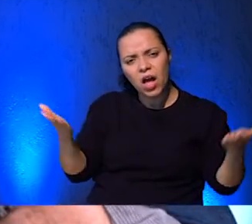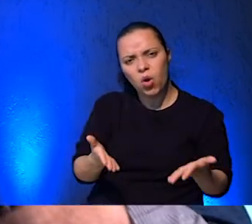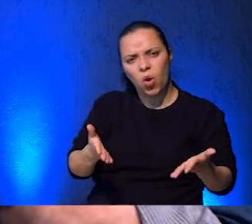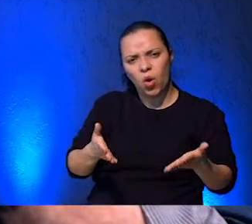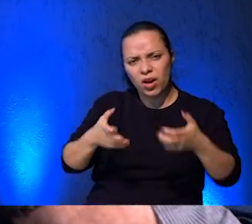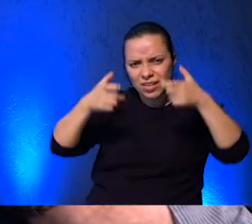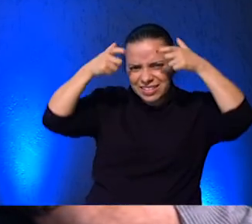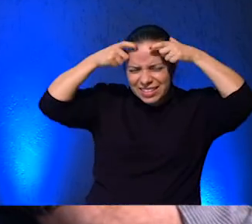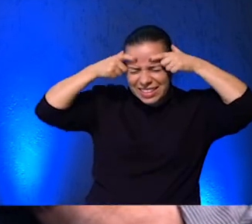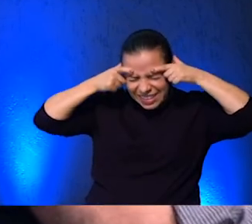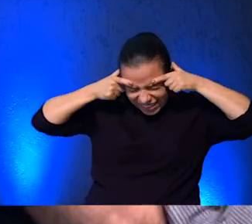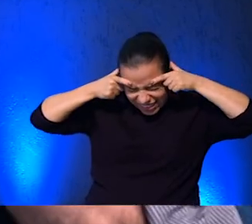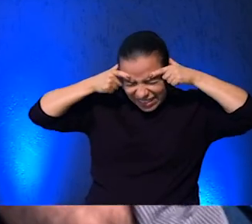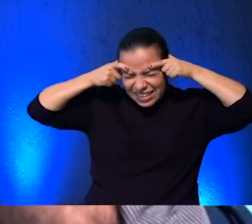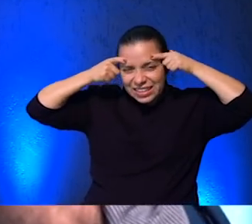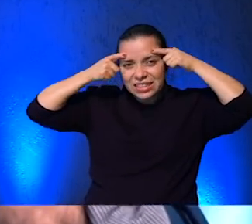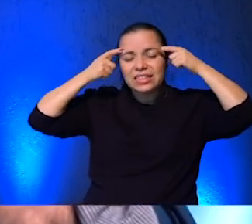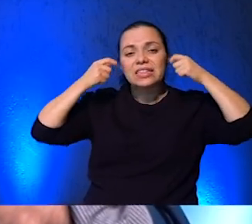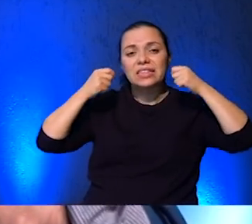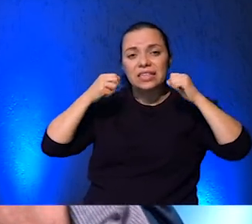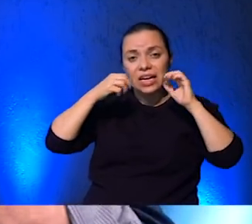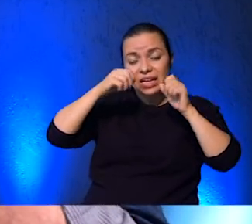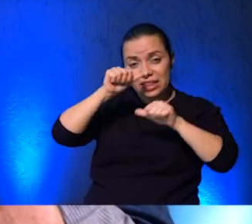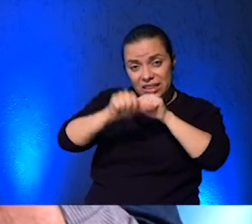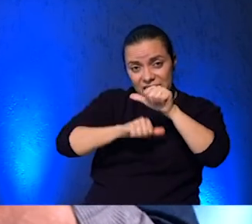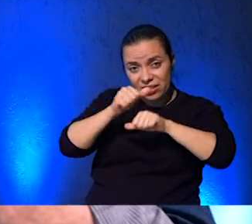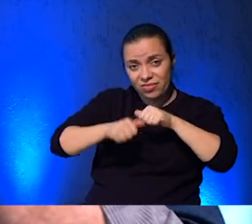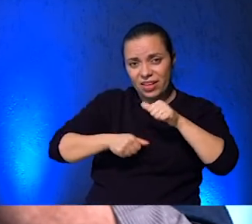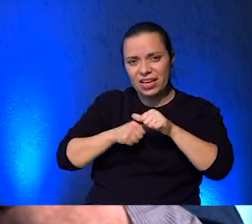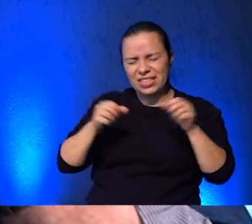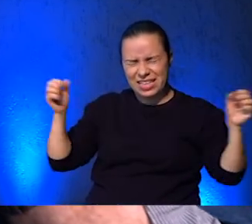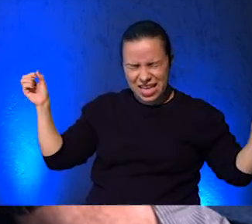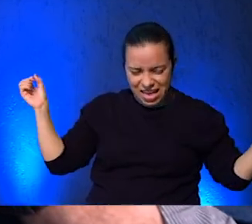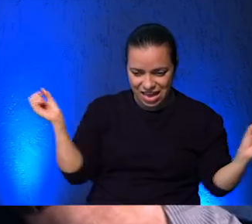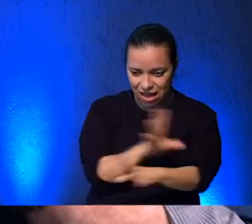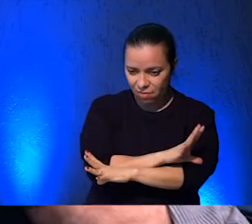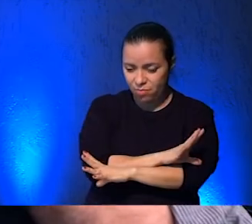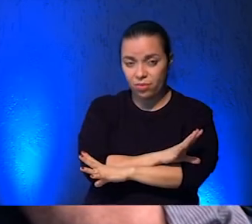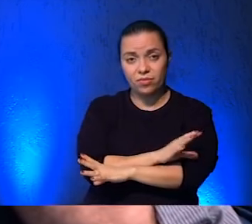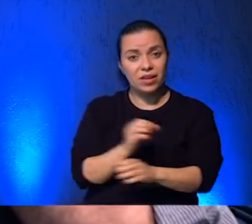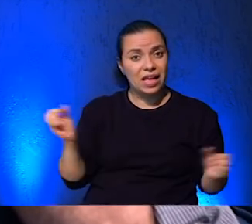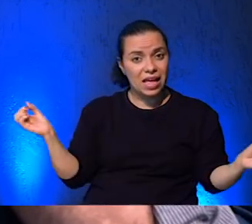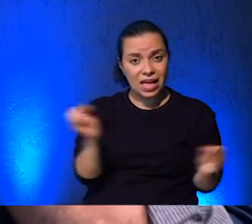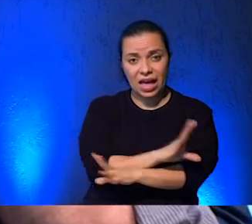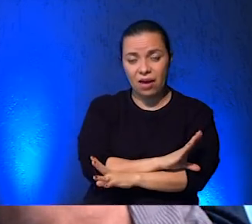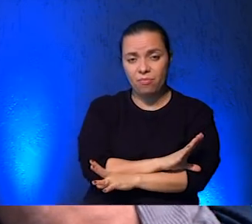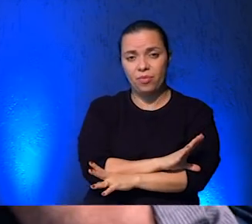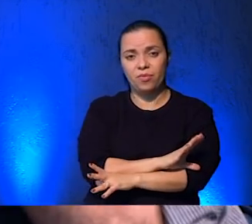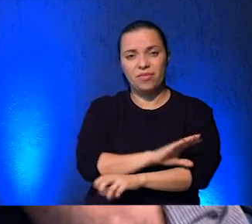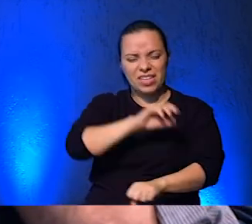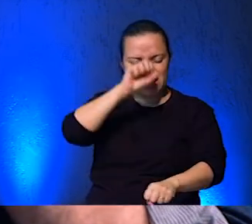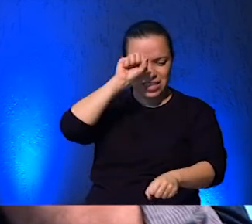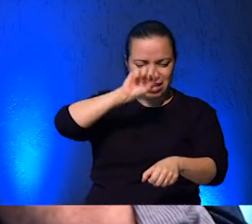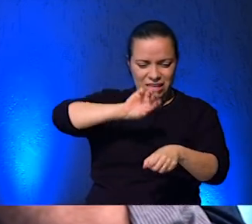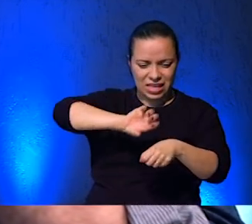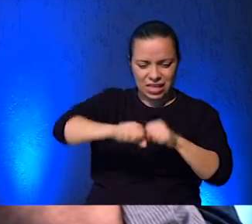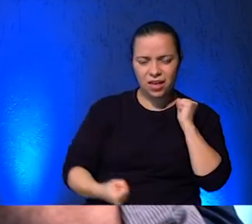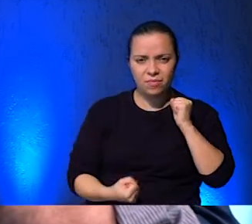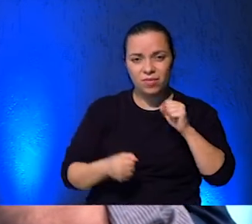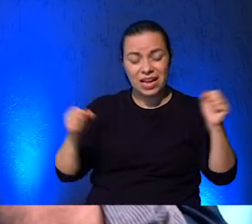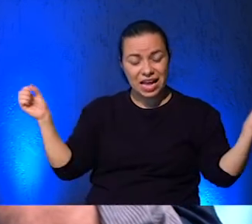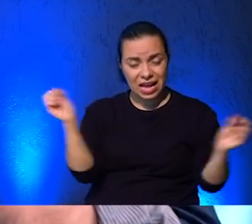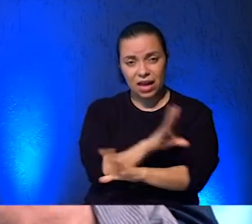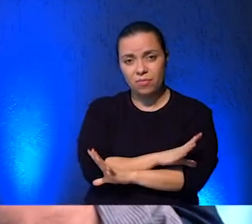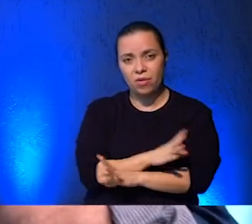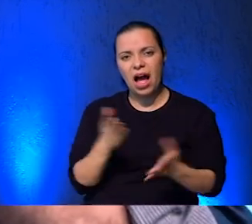dos fundos da coroa de espinhos e da claro quebrada maldição o meu da claro a redenção pelo poder